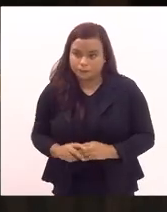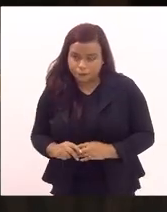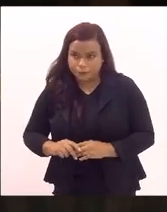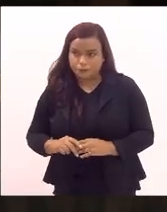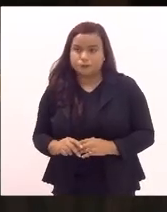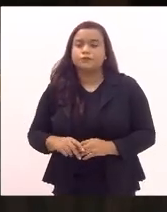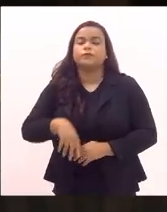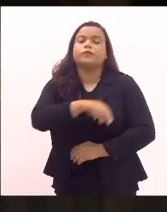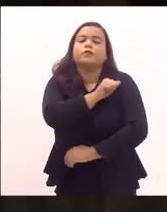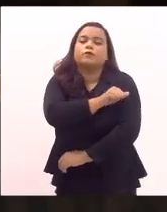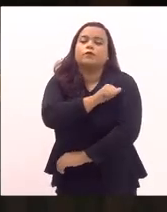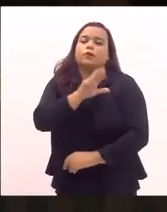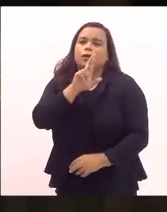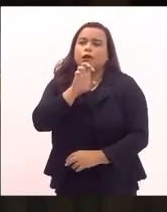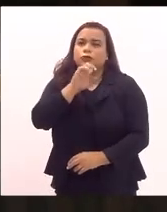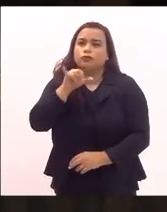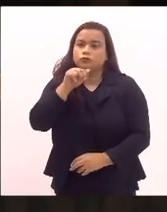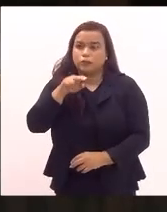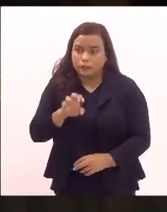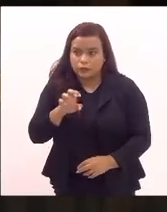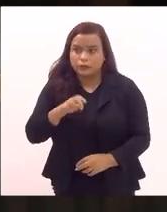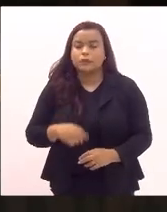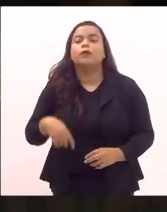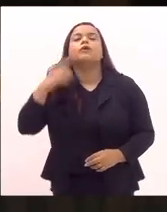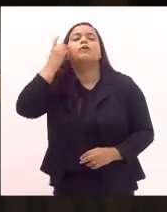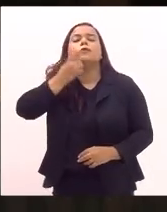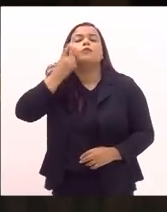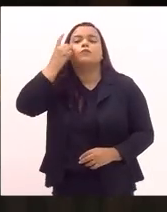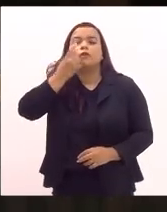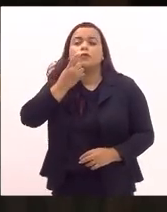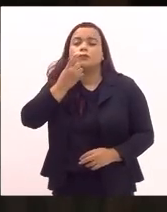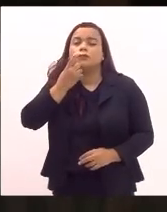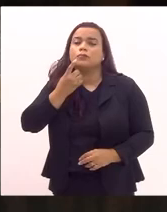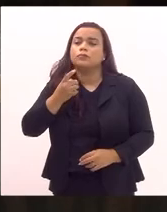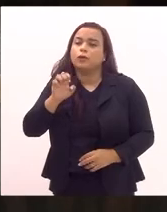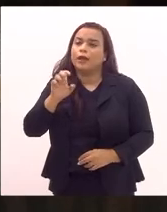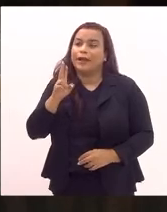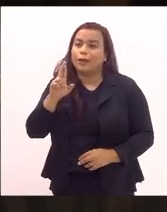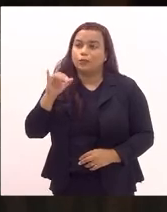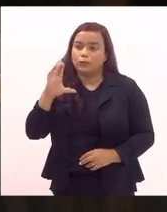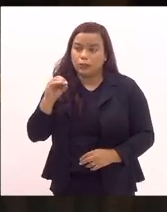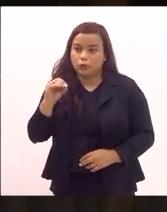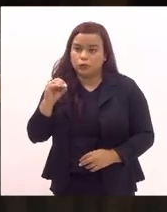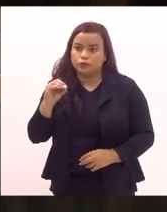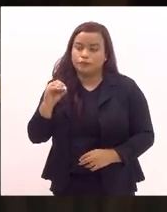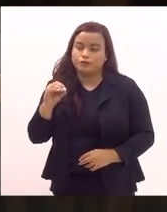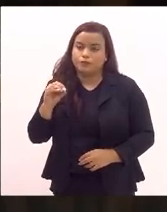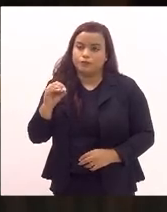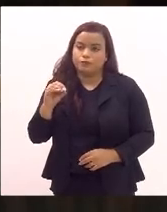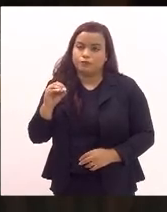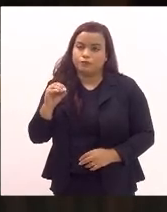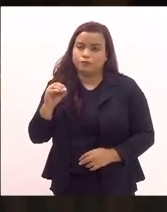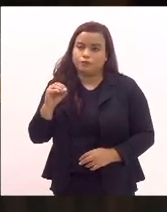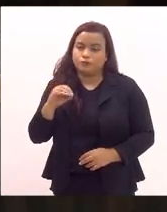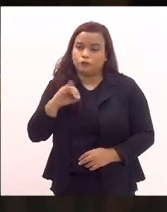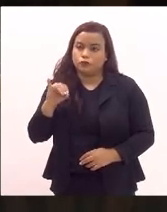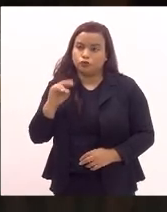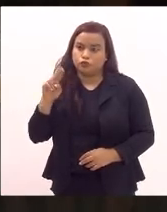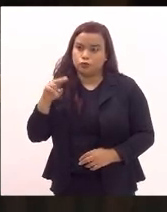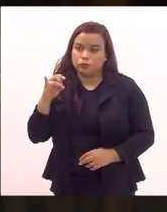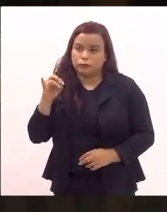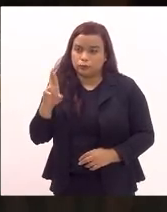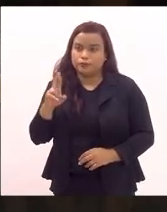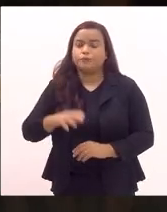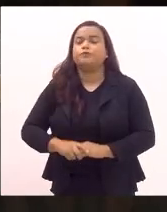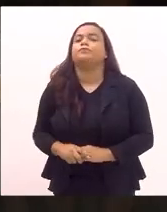resultado da enfermeira Rejane Deputado Eurico Júnior Deputado Eurico